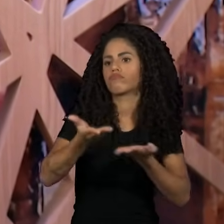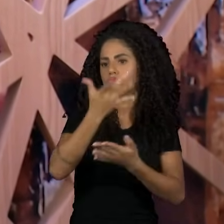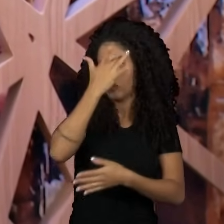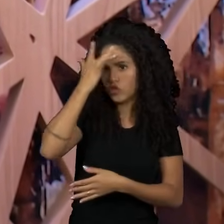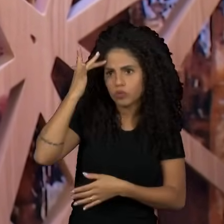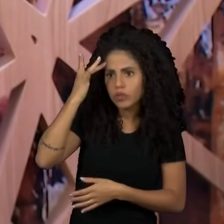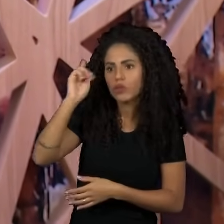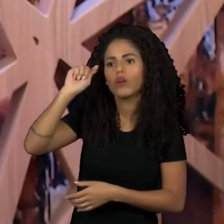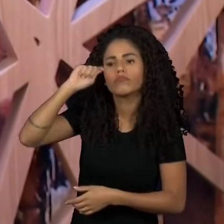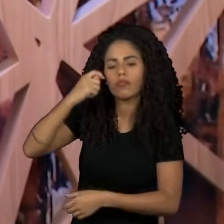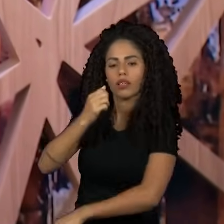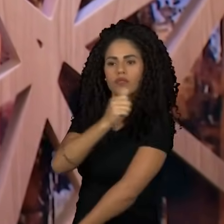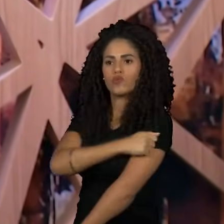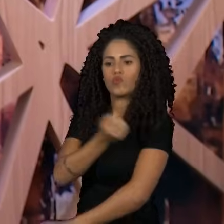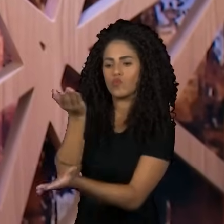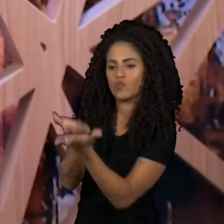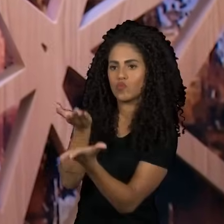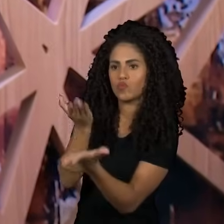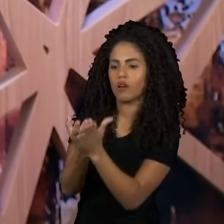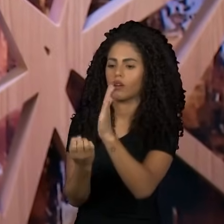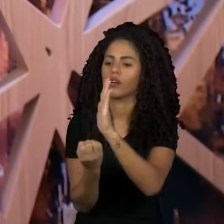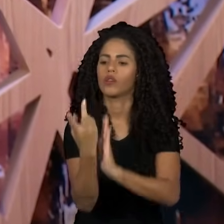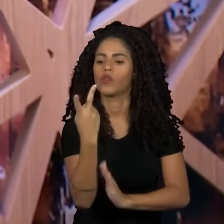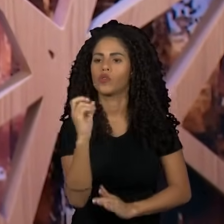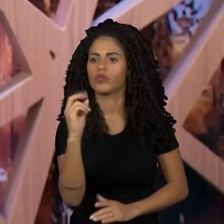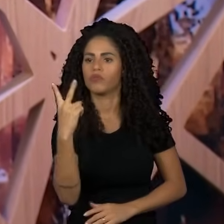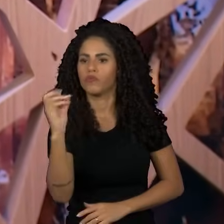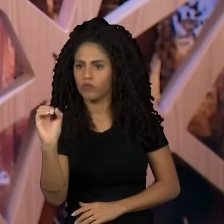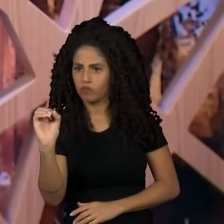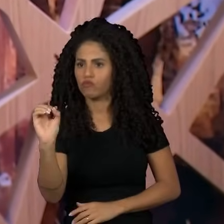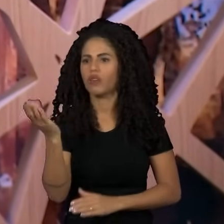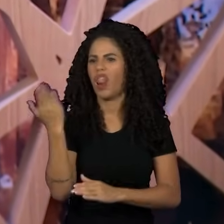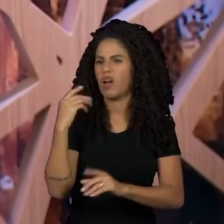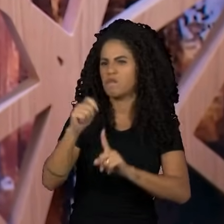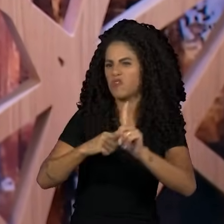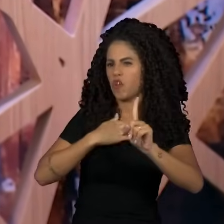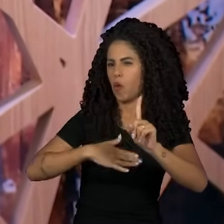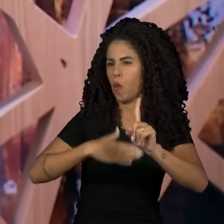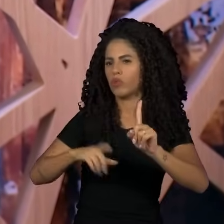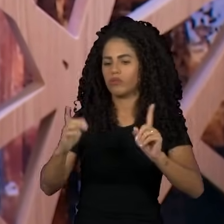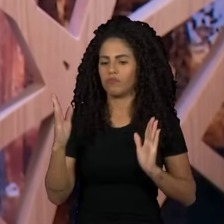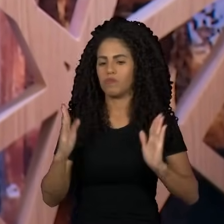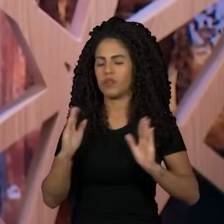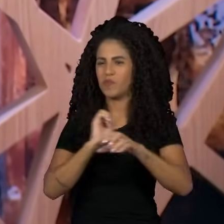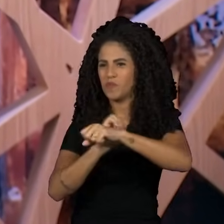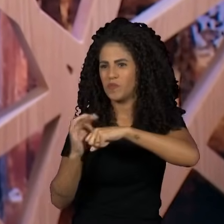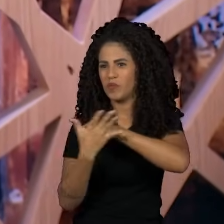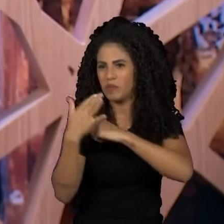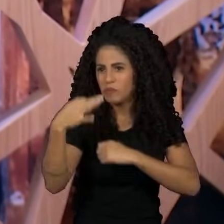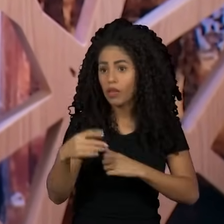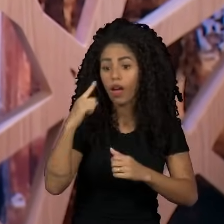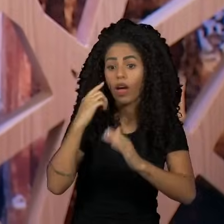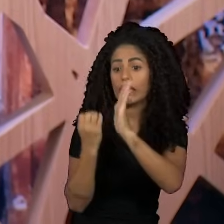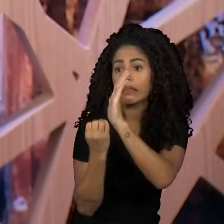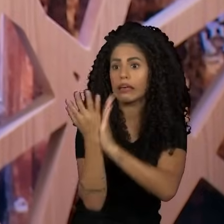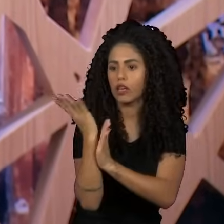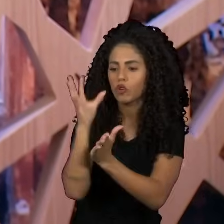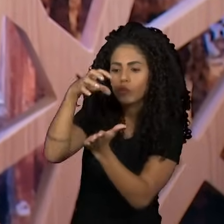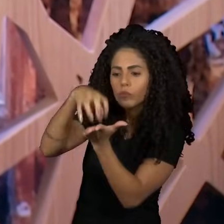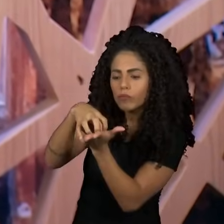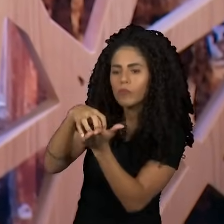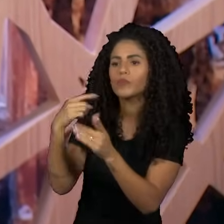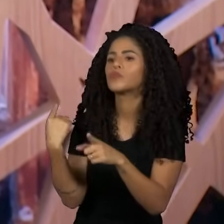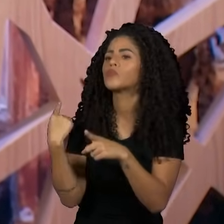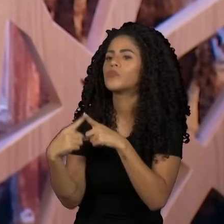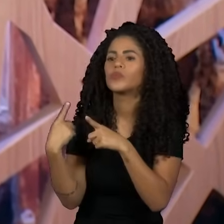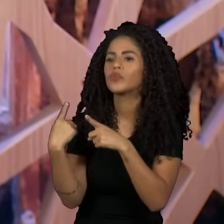estudantes pretos. Foi criado em 2020, em agosto de 2020, bem durante a pandemia. E a criação dele se deu bem justamente